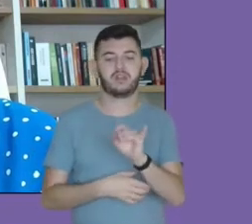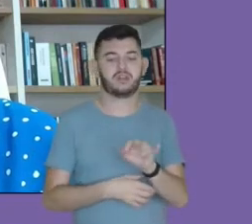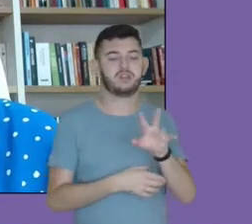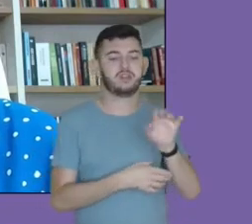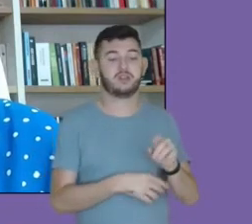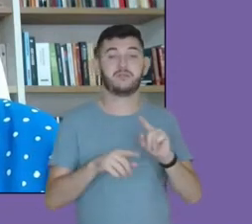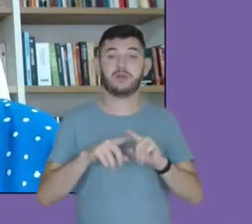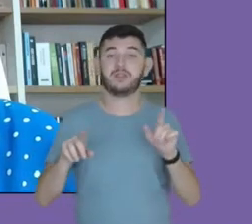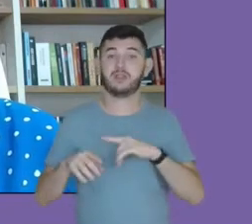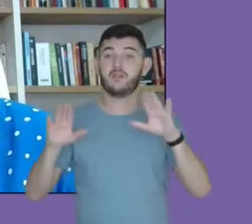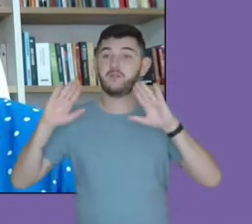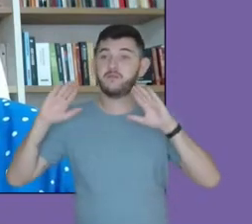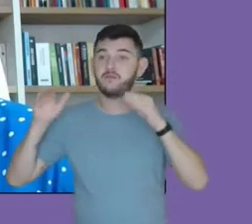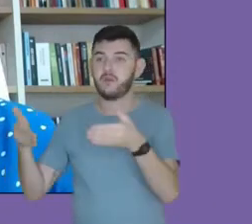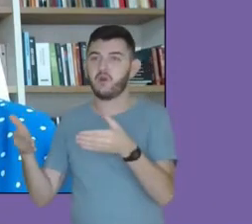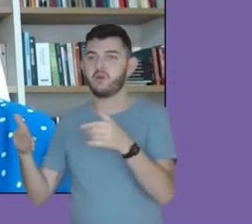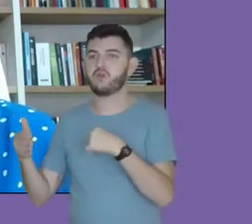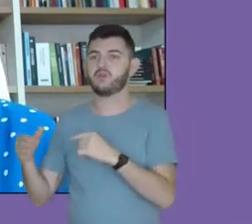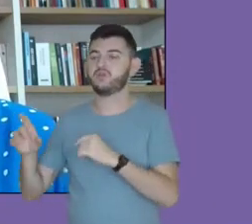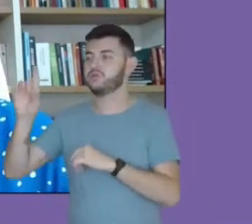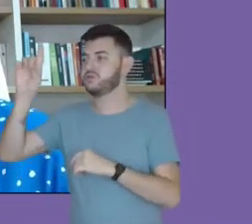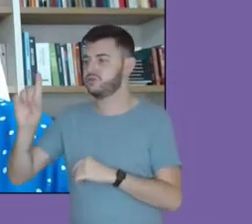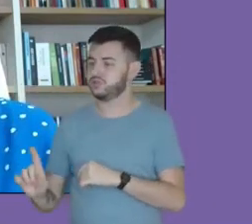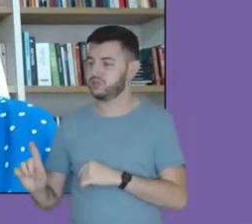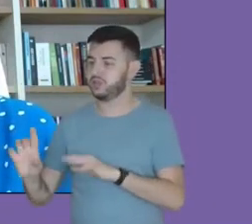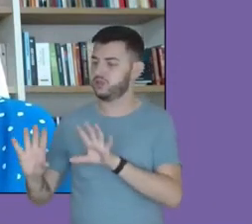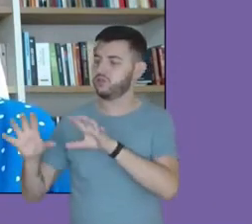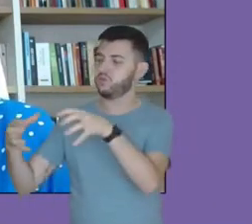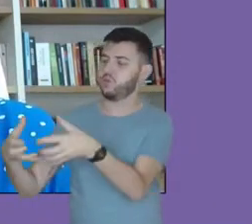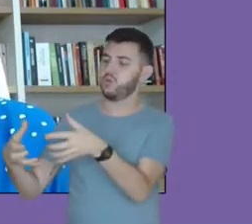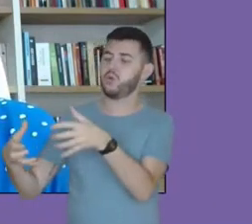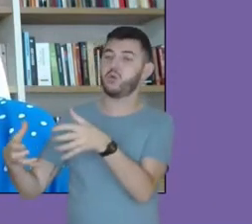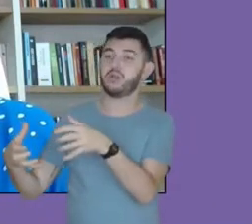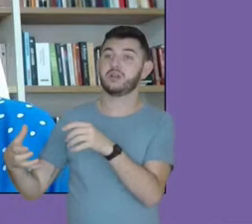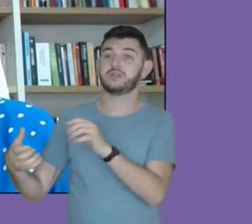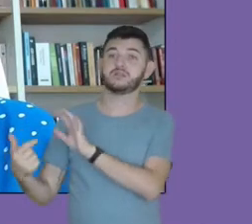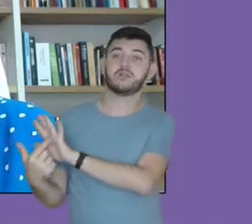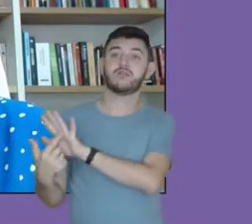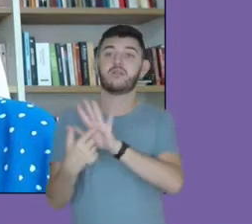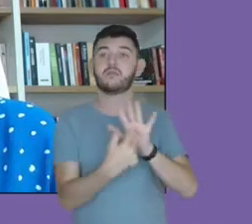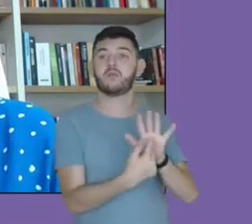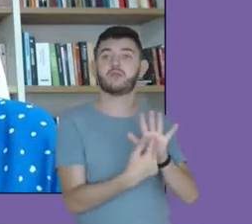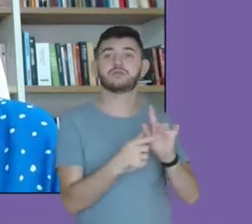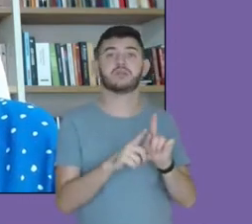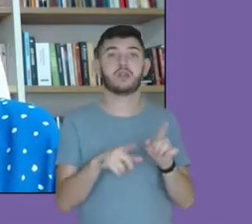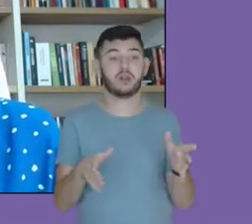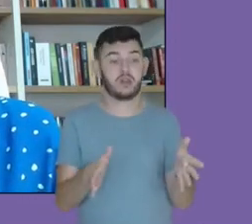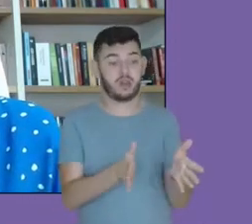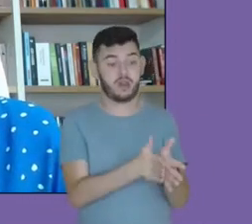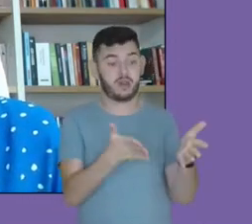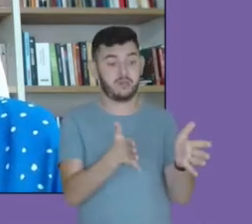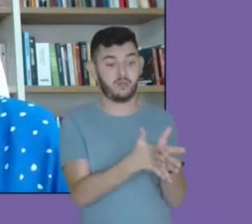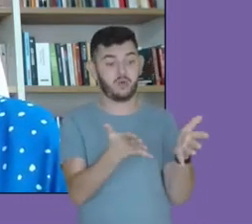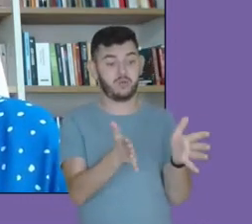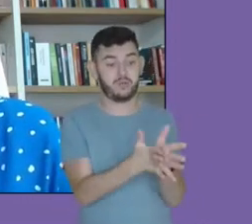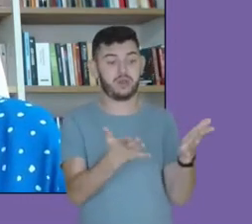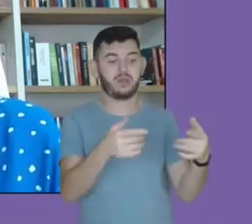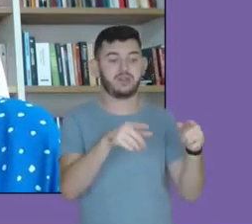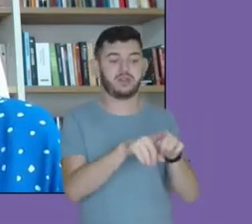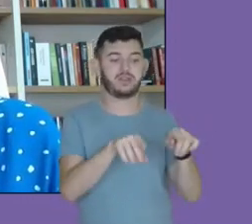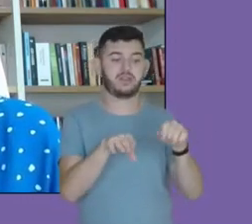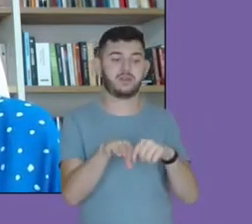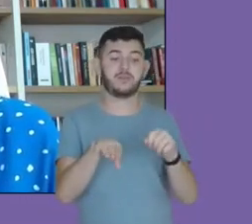direitos coletivos ao nos mostrar que a pobreza e a desigualdade